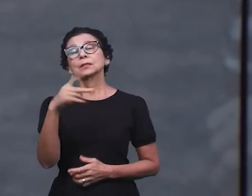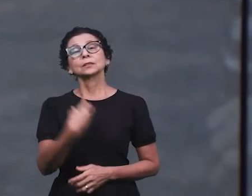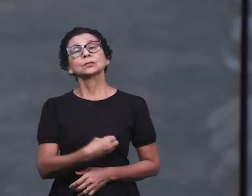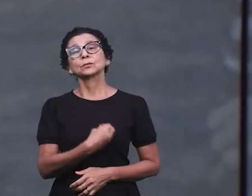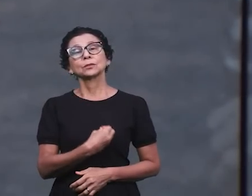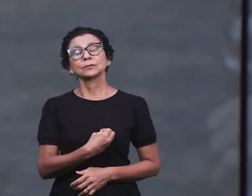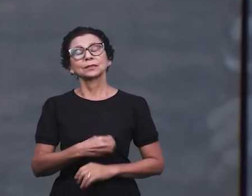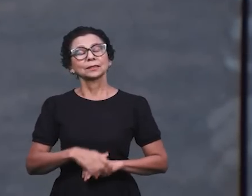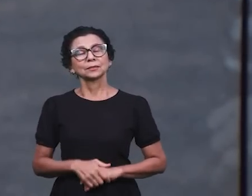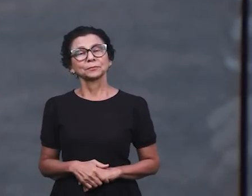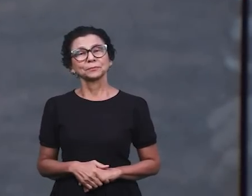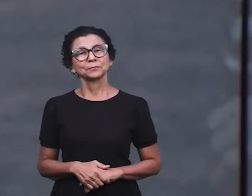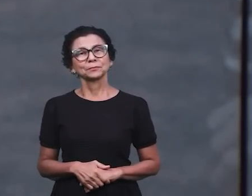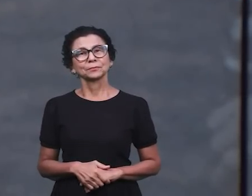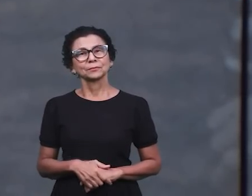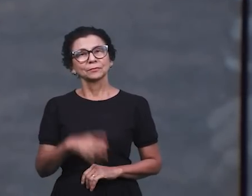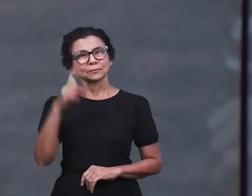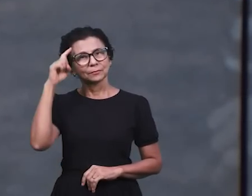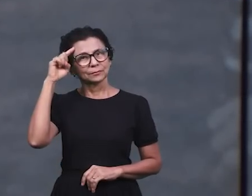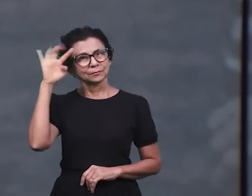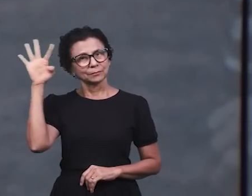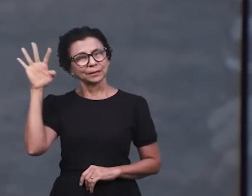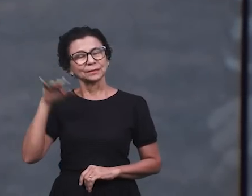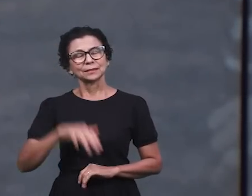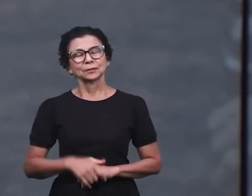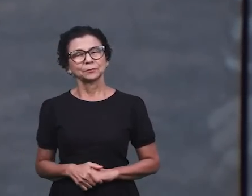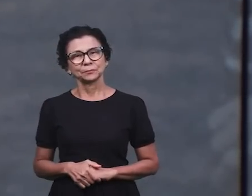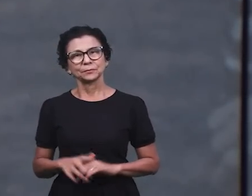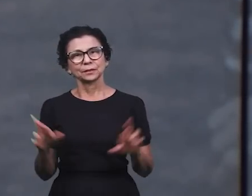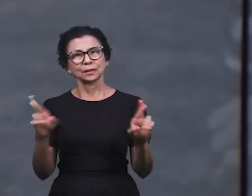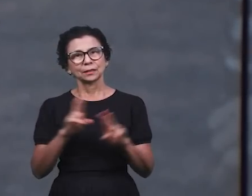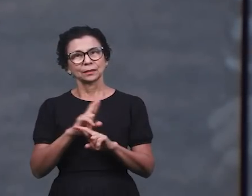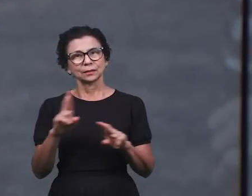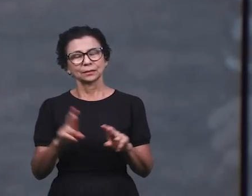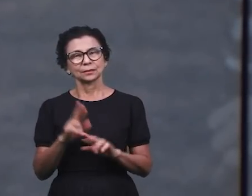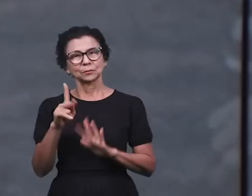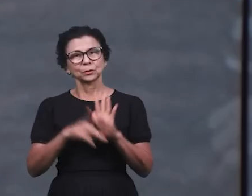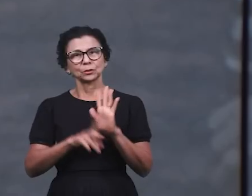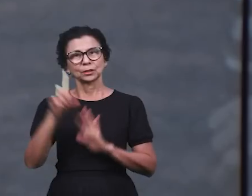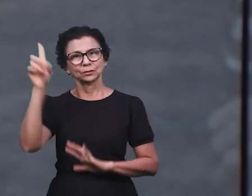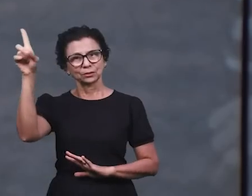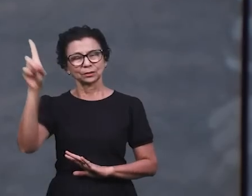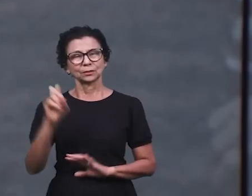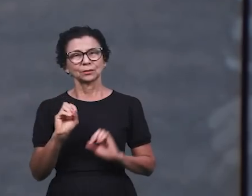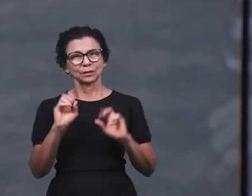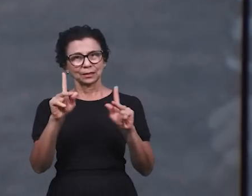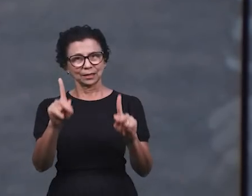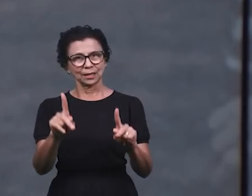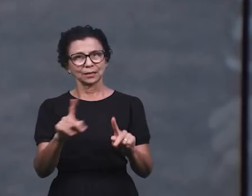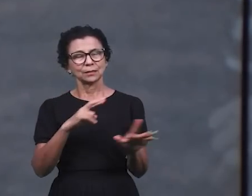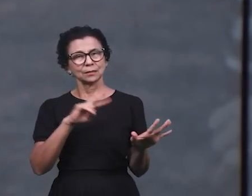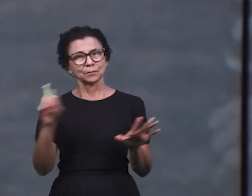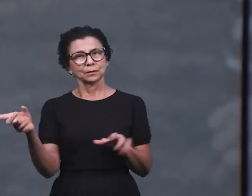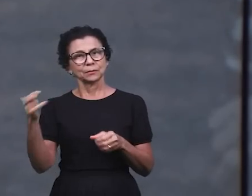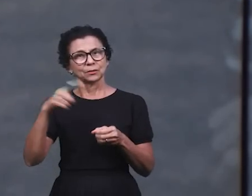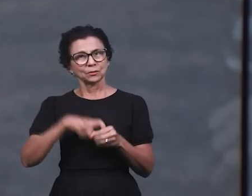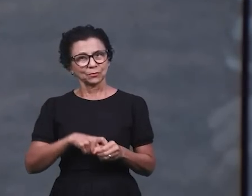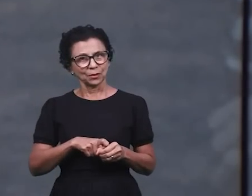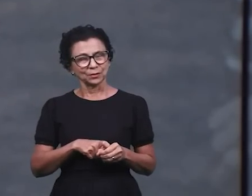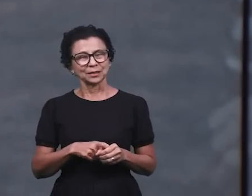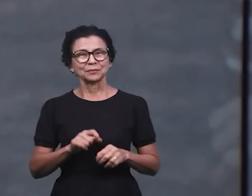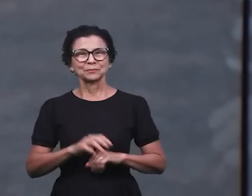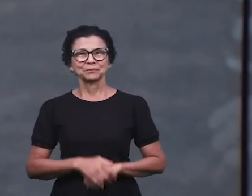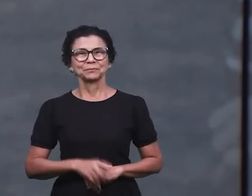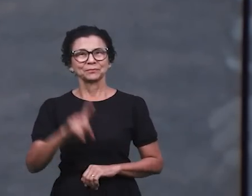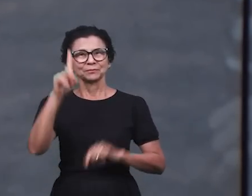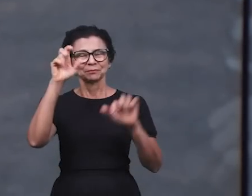da sua mocidade? Reflita sobre isso em relação àquilo que é o projeto de Deus para a sua vida, tá bom? Semana que vem a gente volta com um